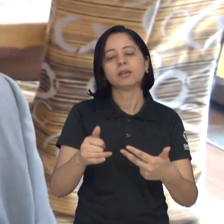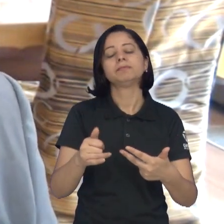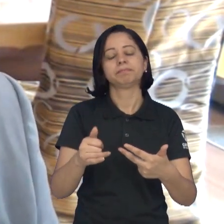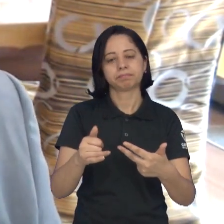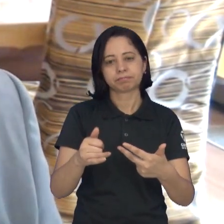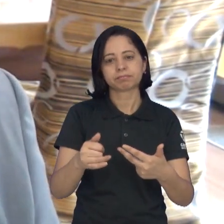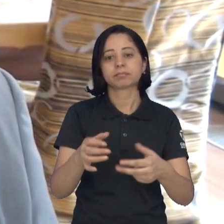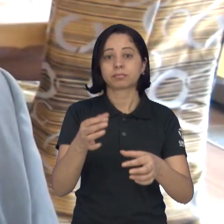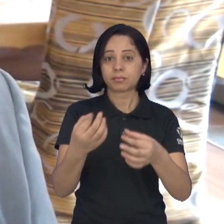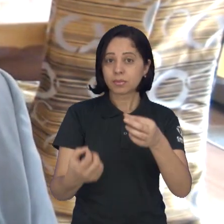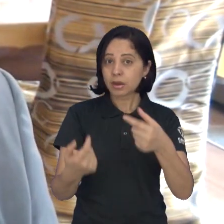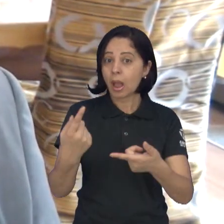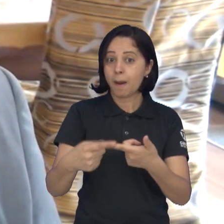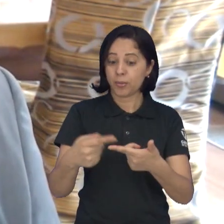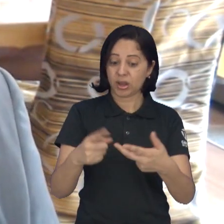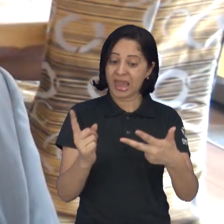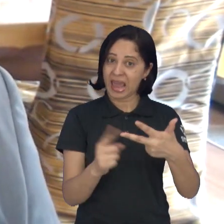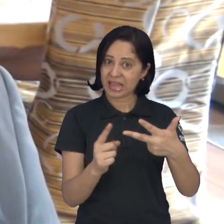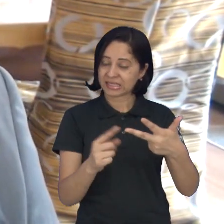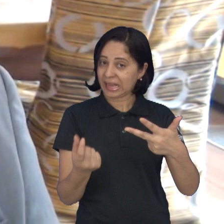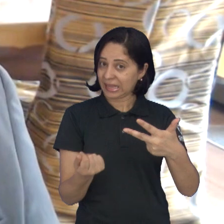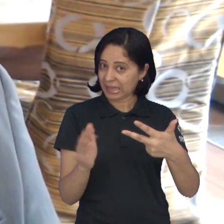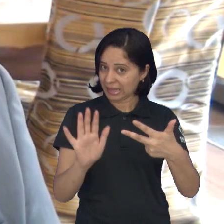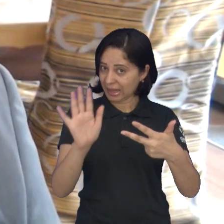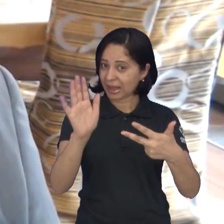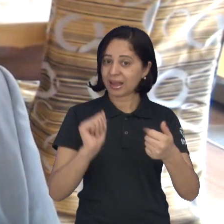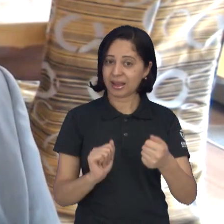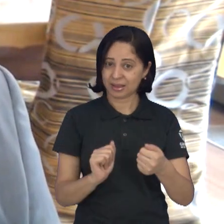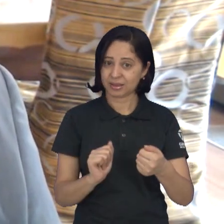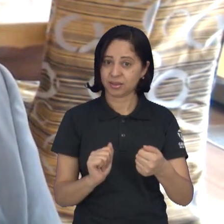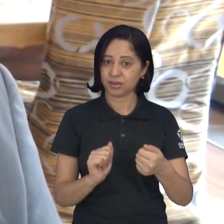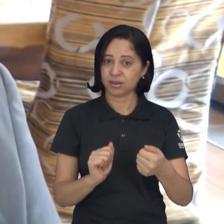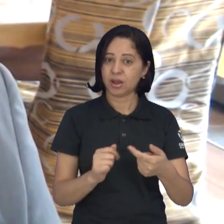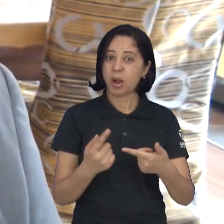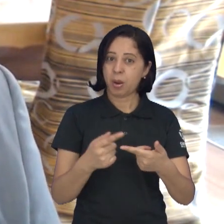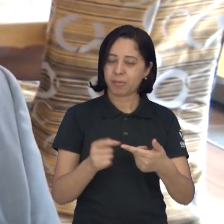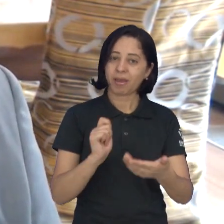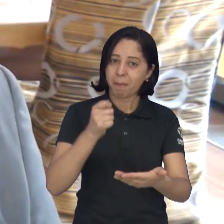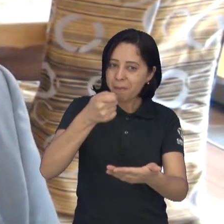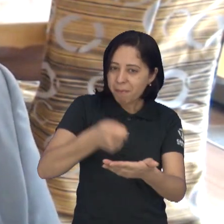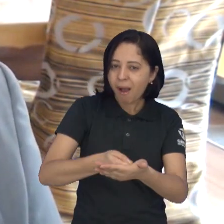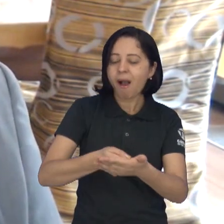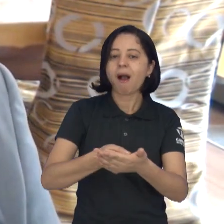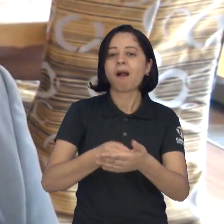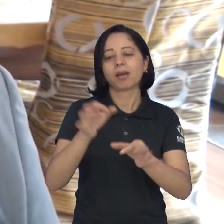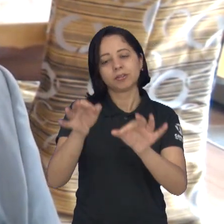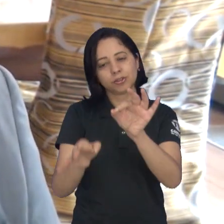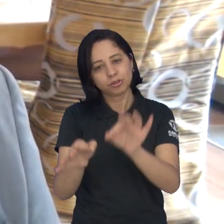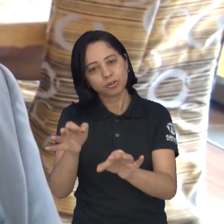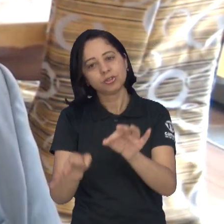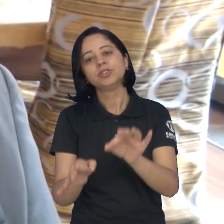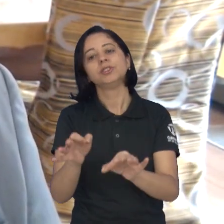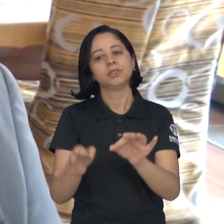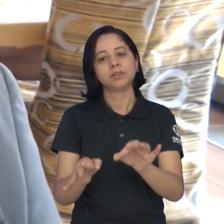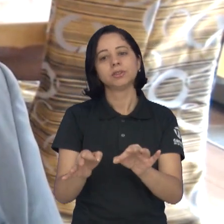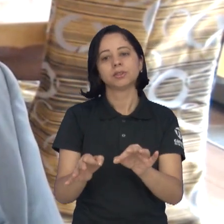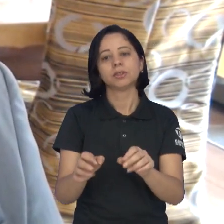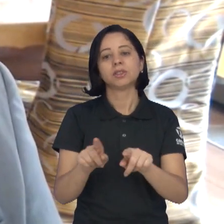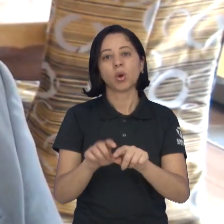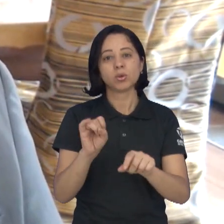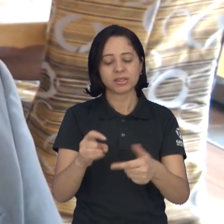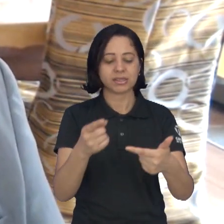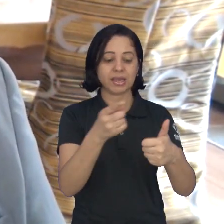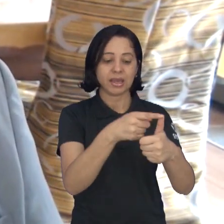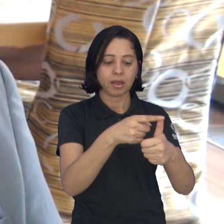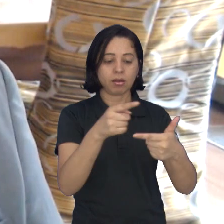muitos custos também, né, para a população, porque a população também paga o poder judiciário, os juízes. Então é economia não só